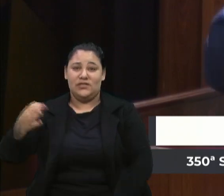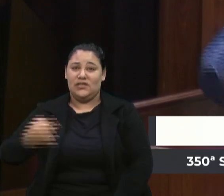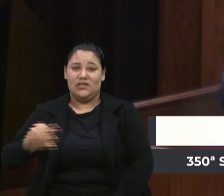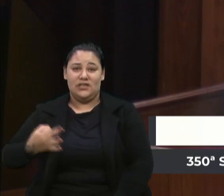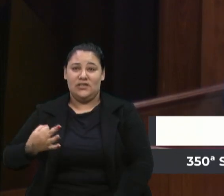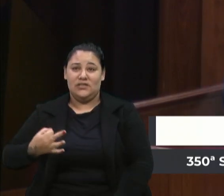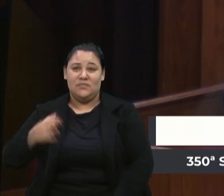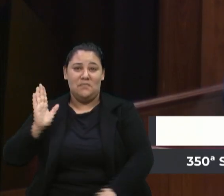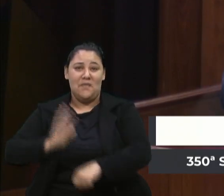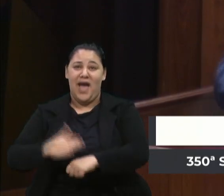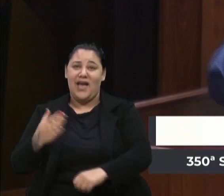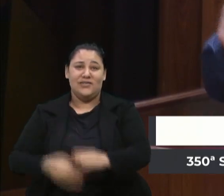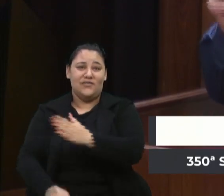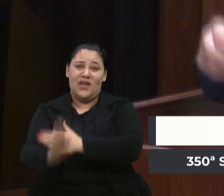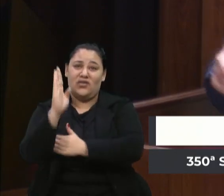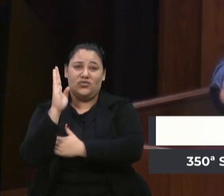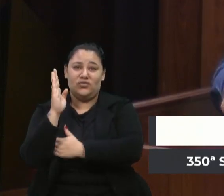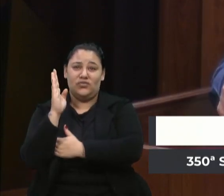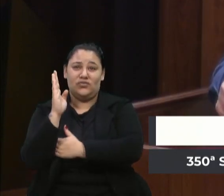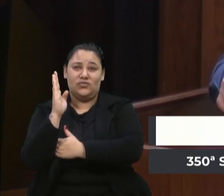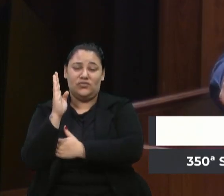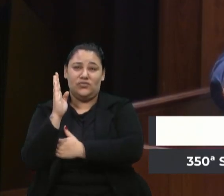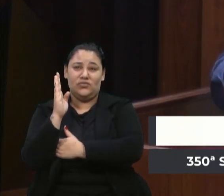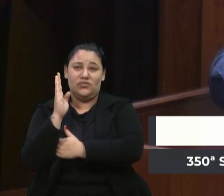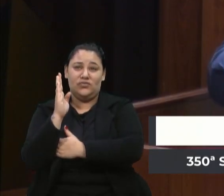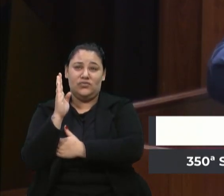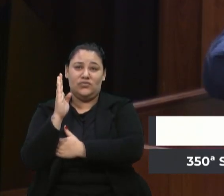mais viajou. O juro altíssimo,